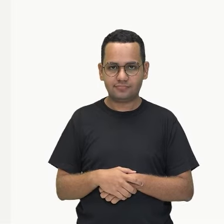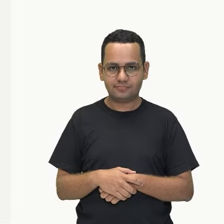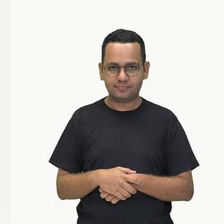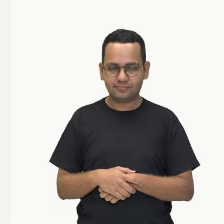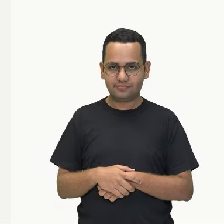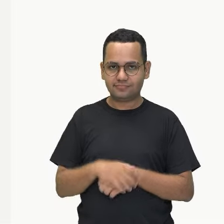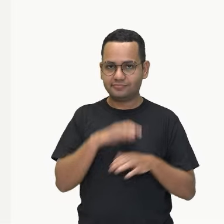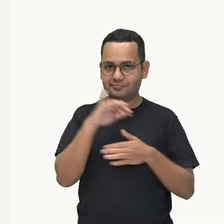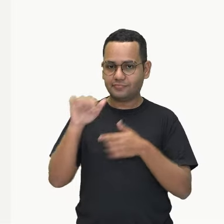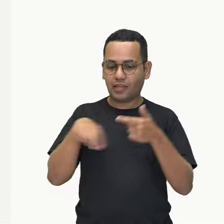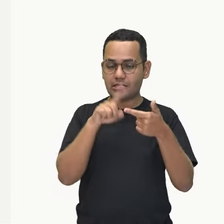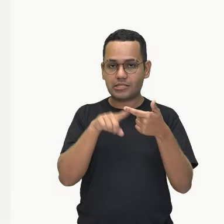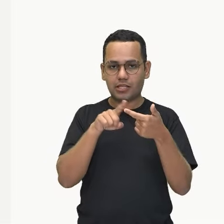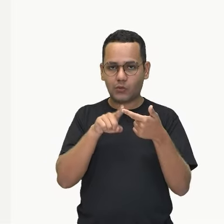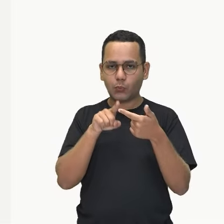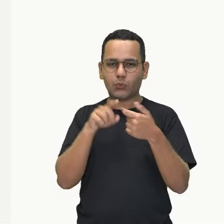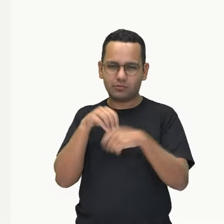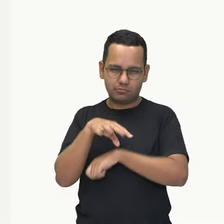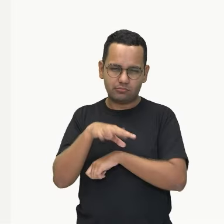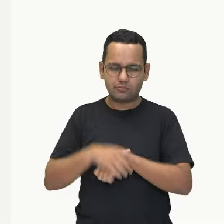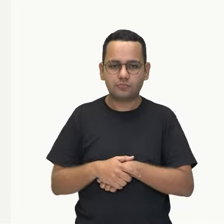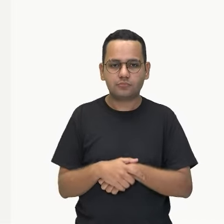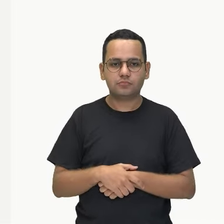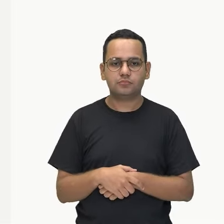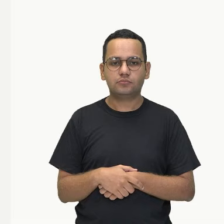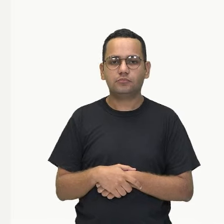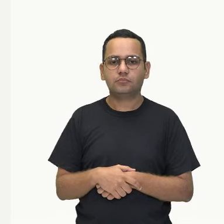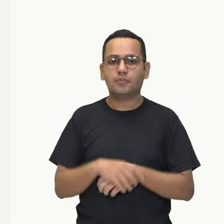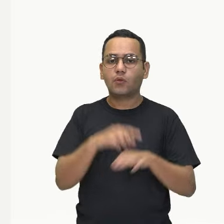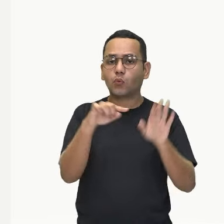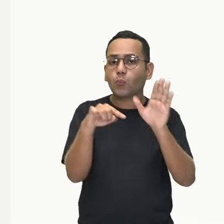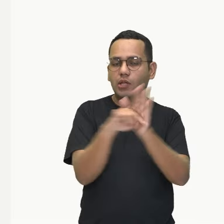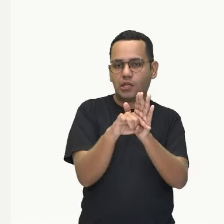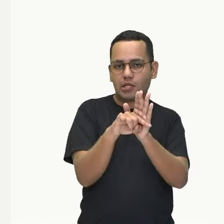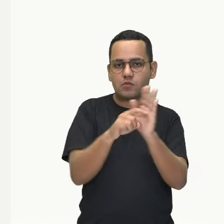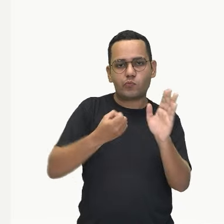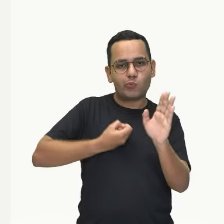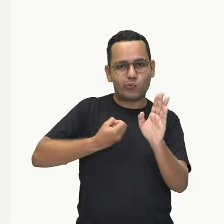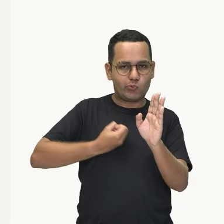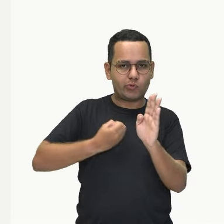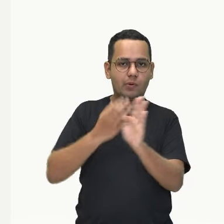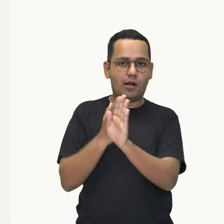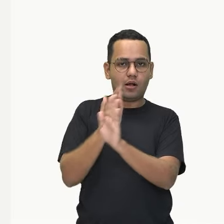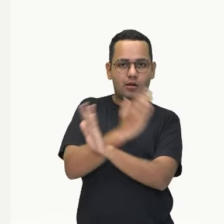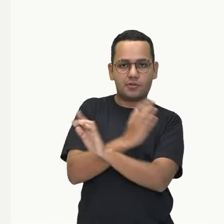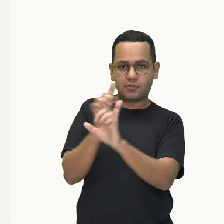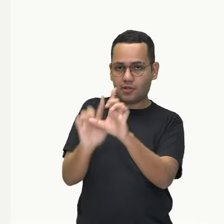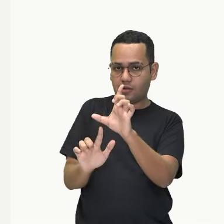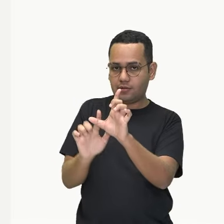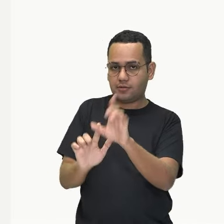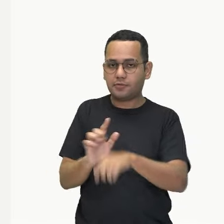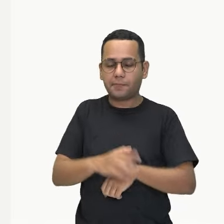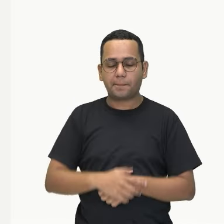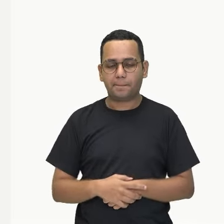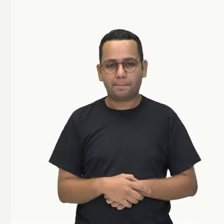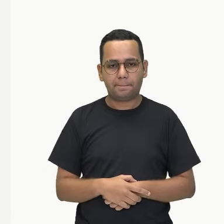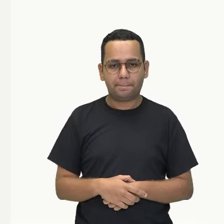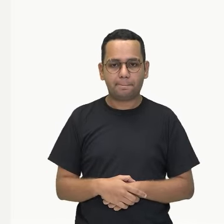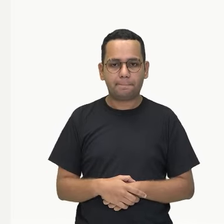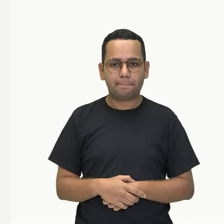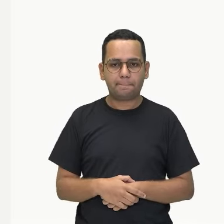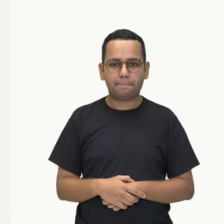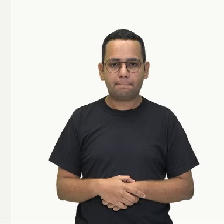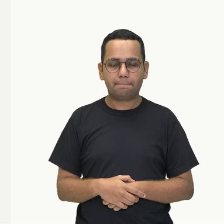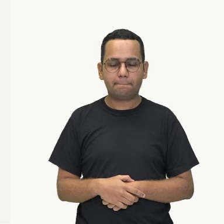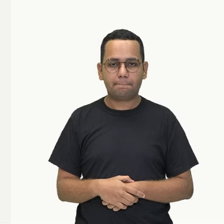tá? Subtração dos coeficientes. Subtrair os coeficientes dos